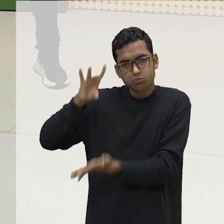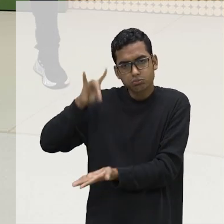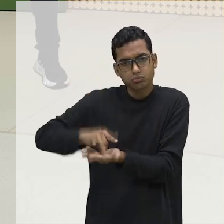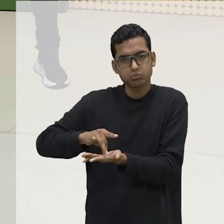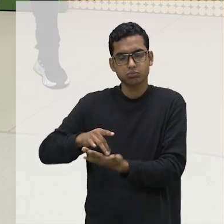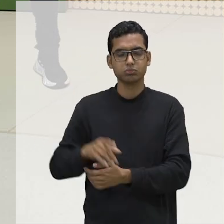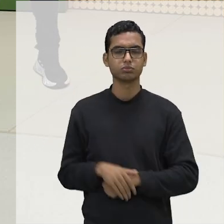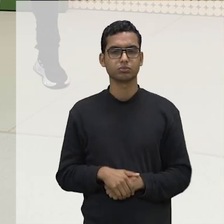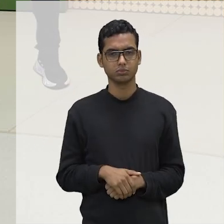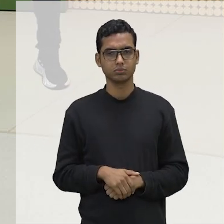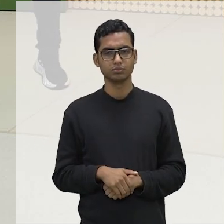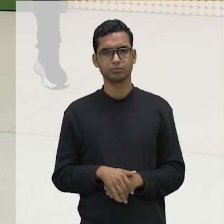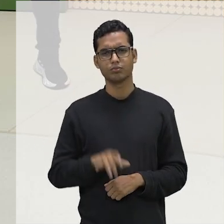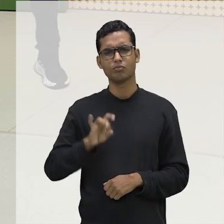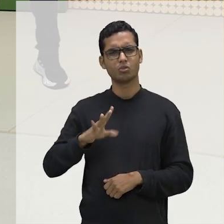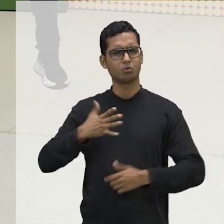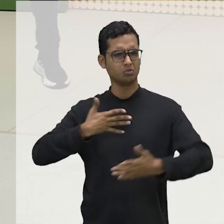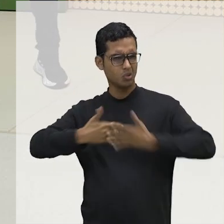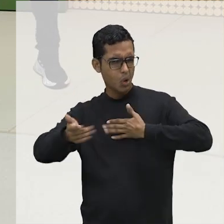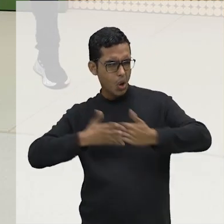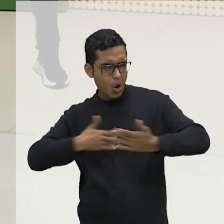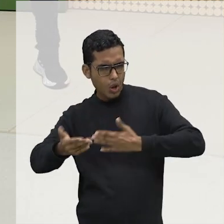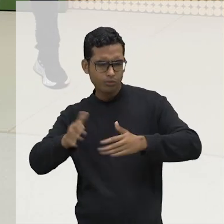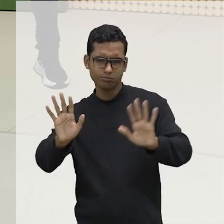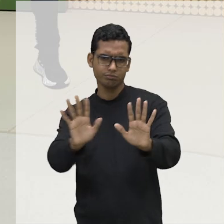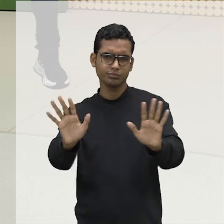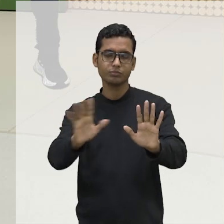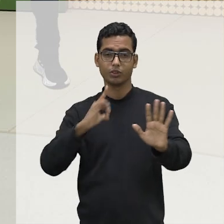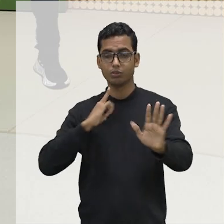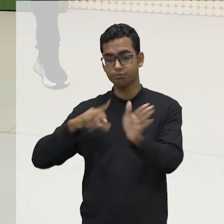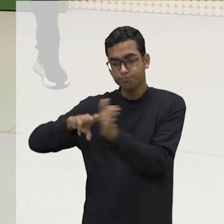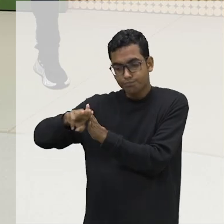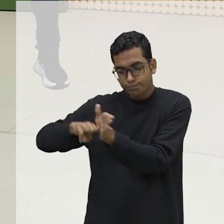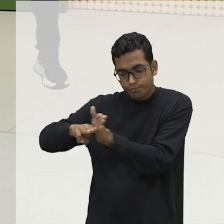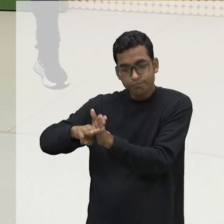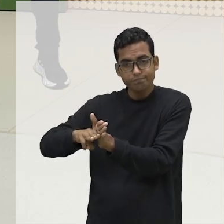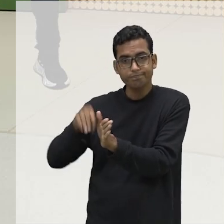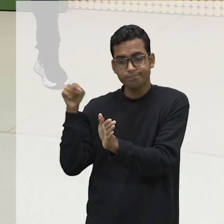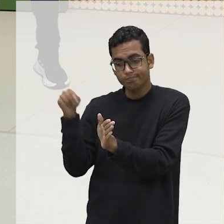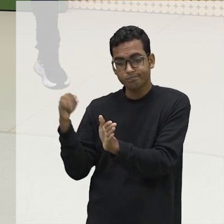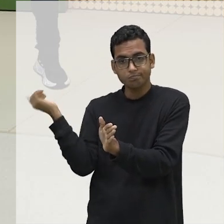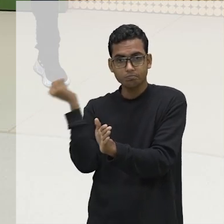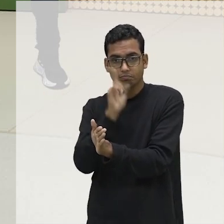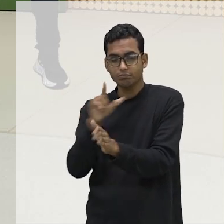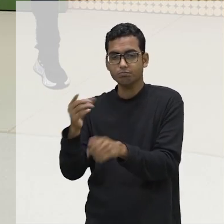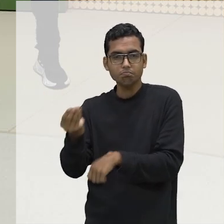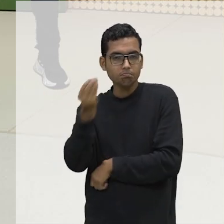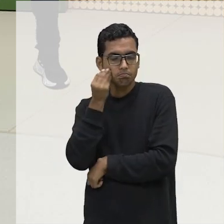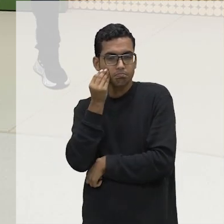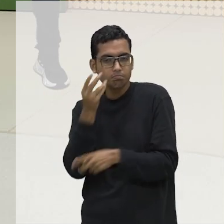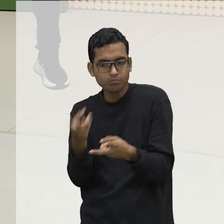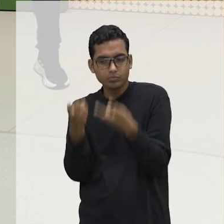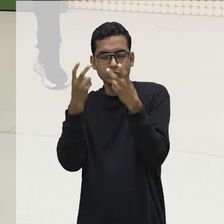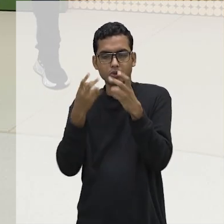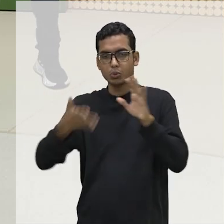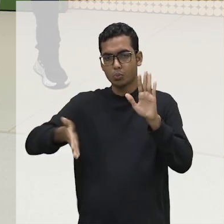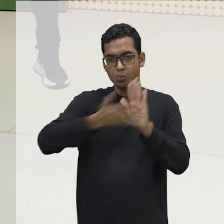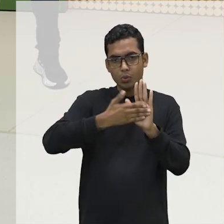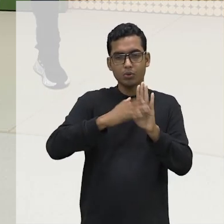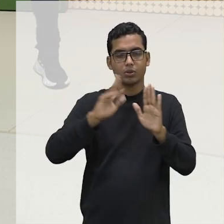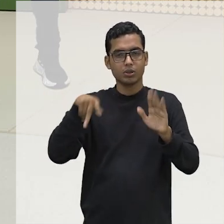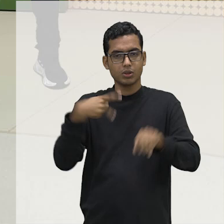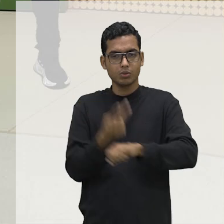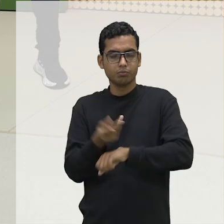feito só de qualquer maneira, não. Nós temos método, onde esse método você vai observar, você vai propor e você vai